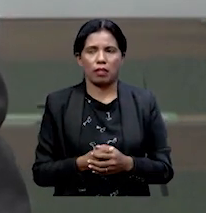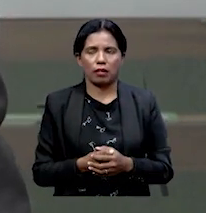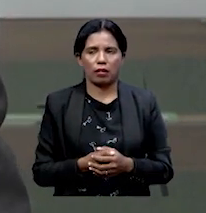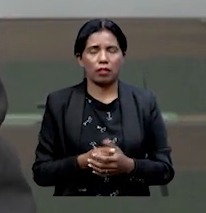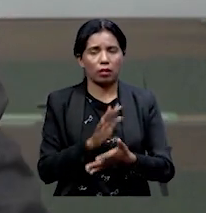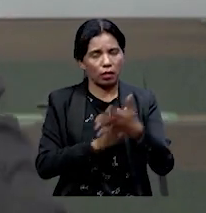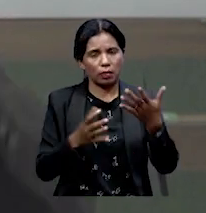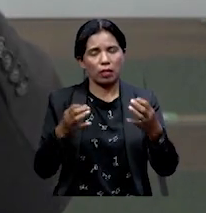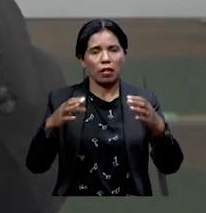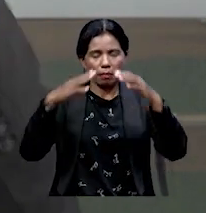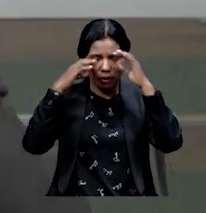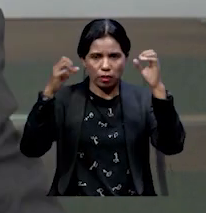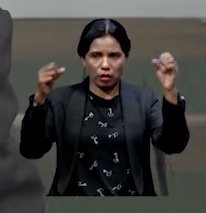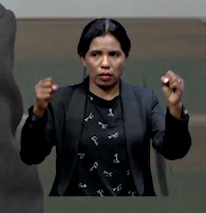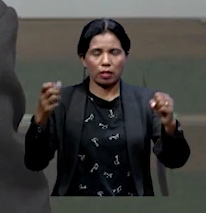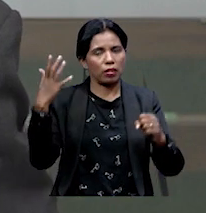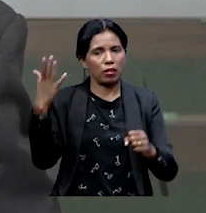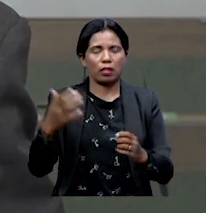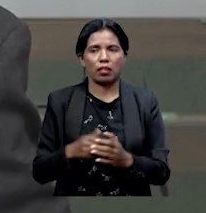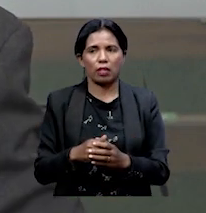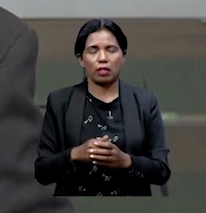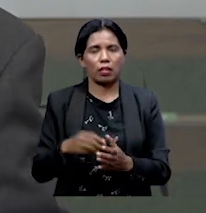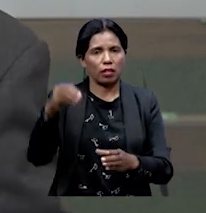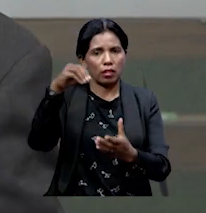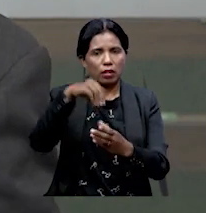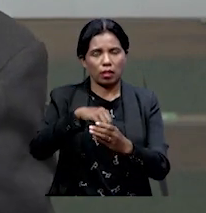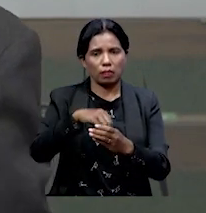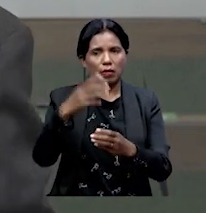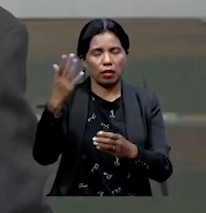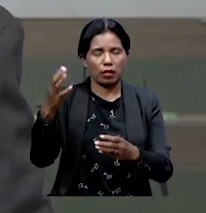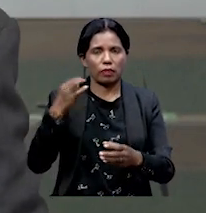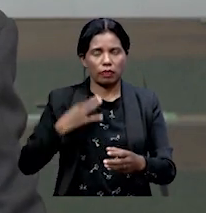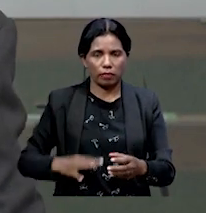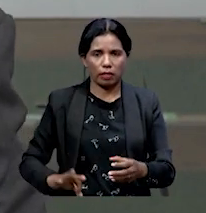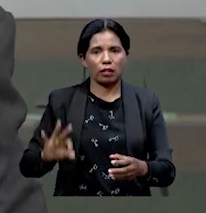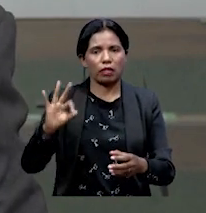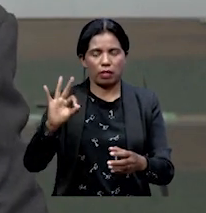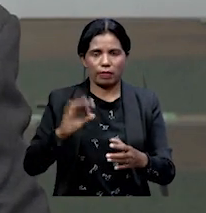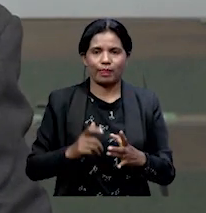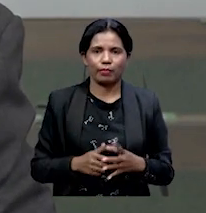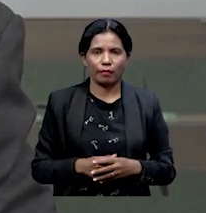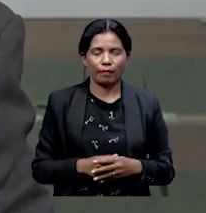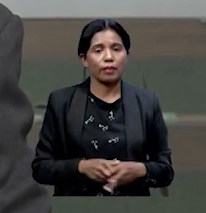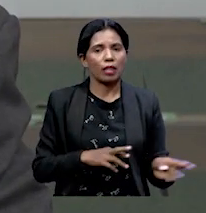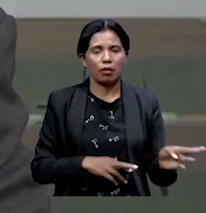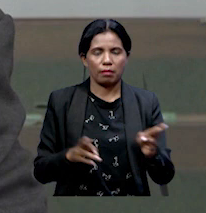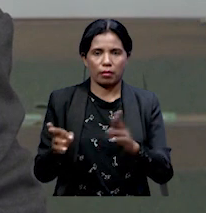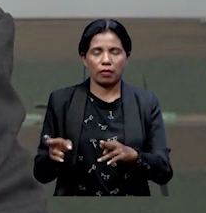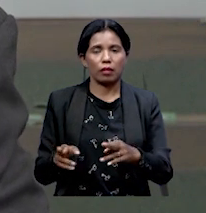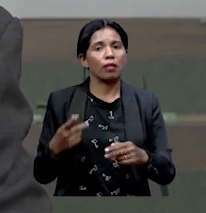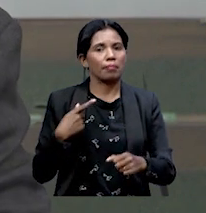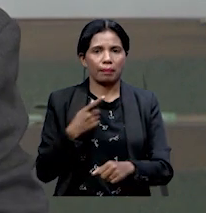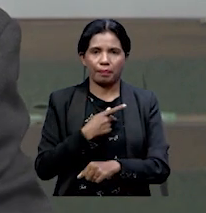presidência da República e retiona o simpósio ida com a fraternidade humana. Pronto, né? O